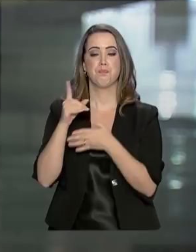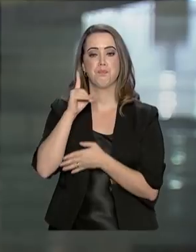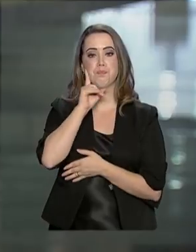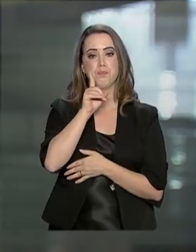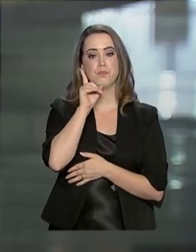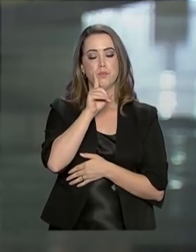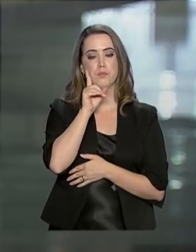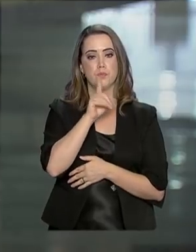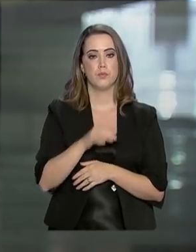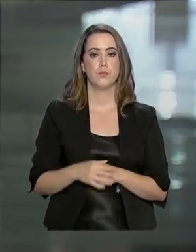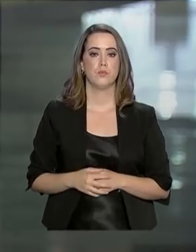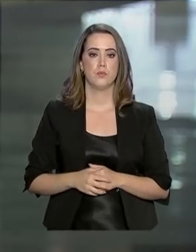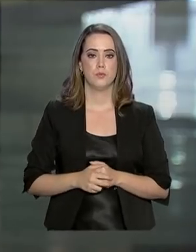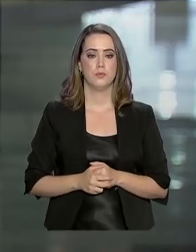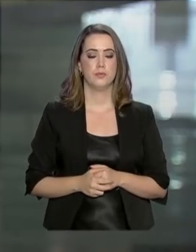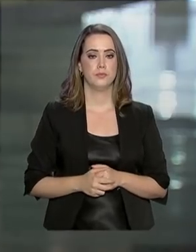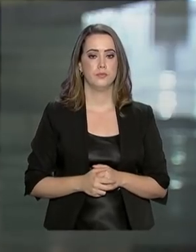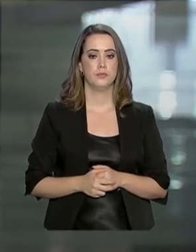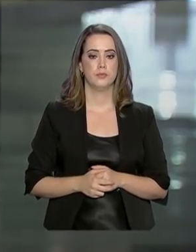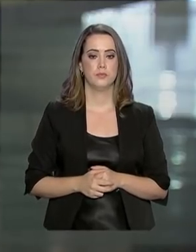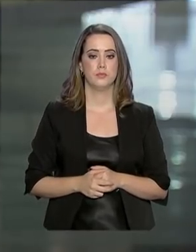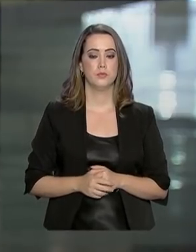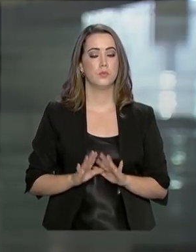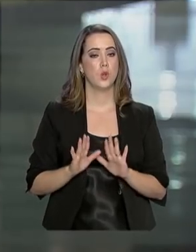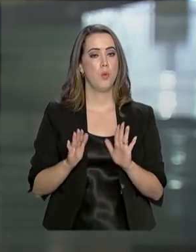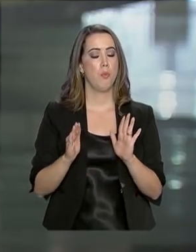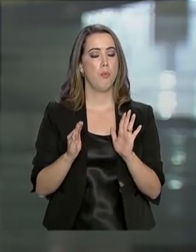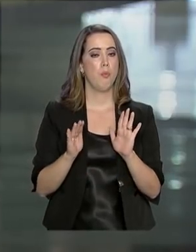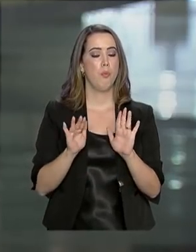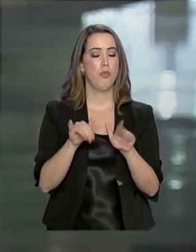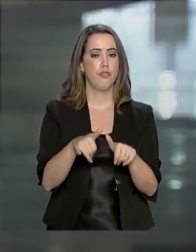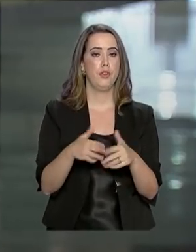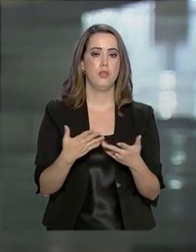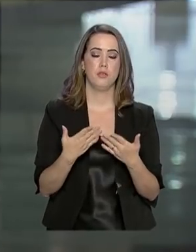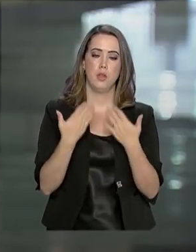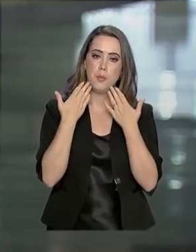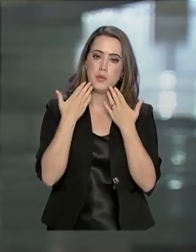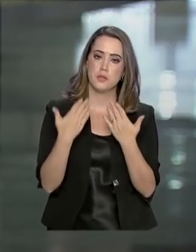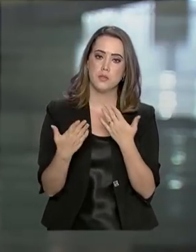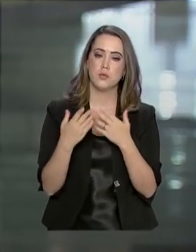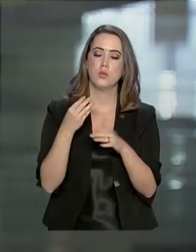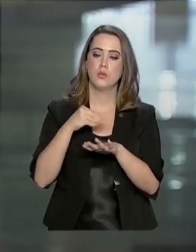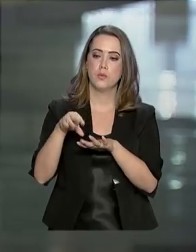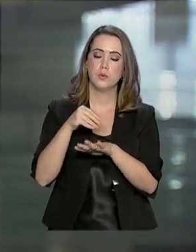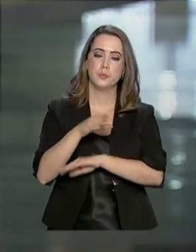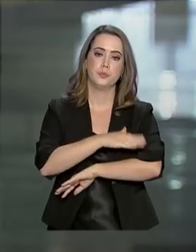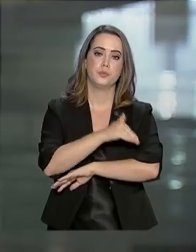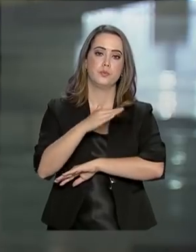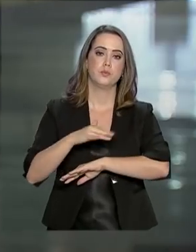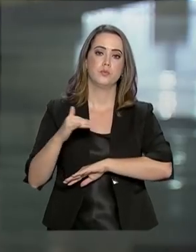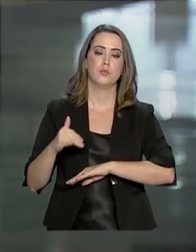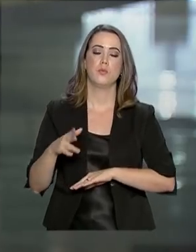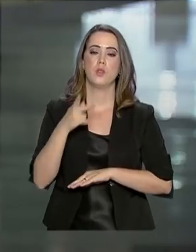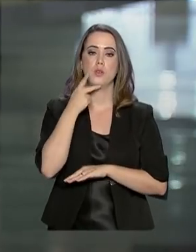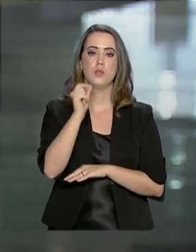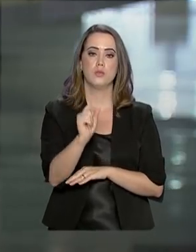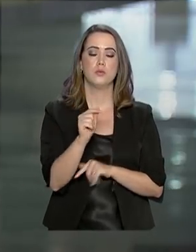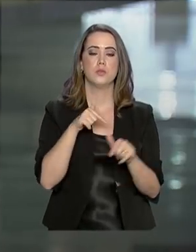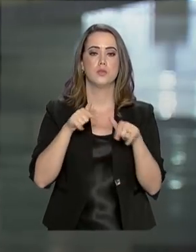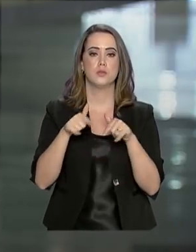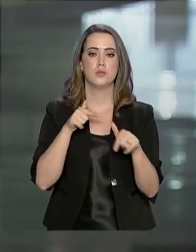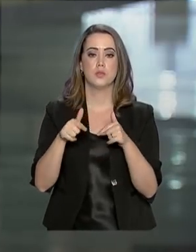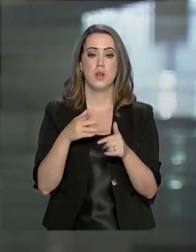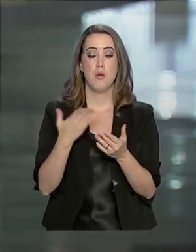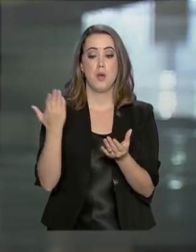conferência nos Estados Unidos por último Ele trouxe também informações sobre Brumadinho e fala sobre a essa ação